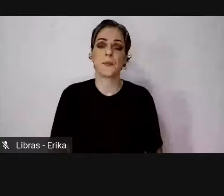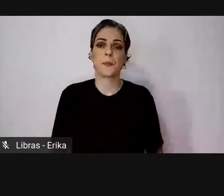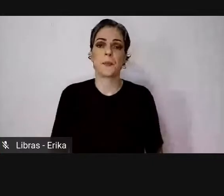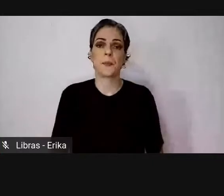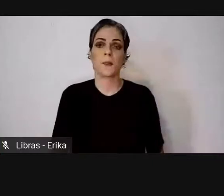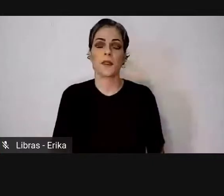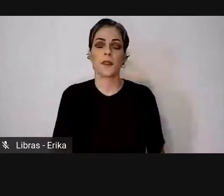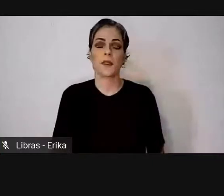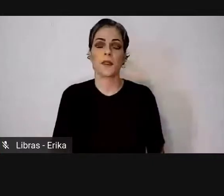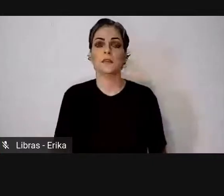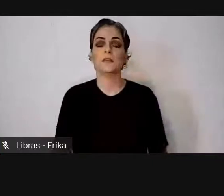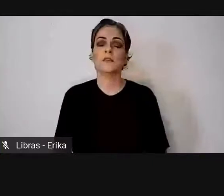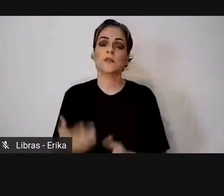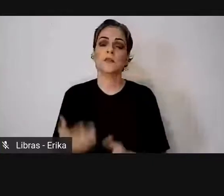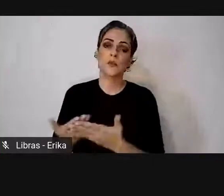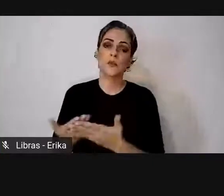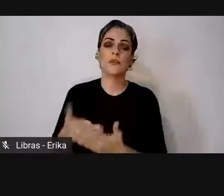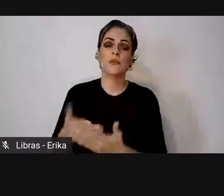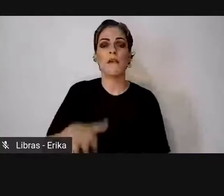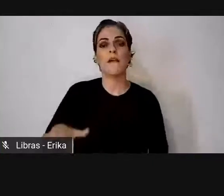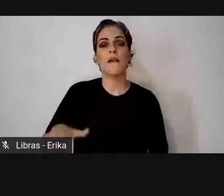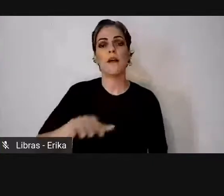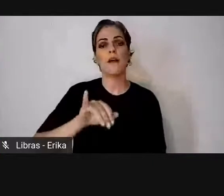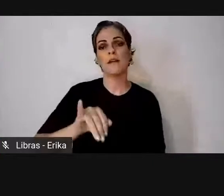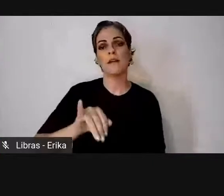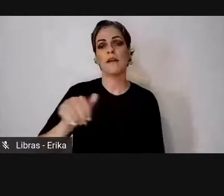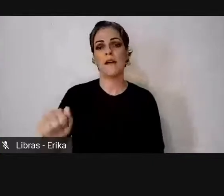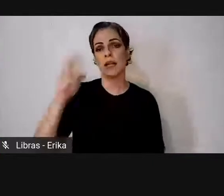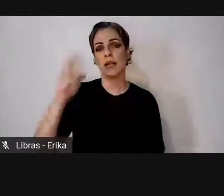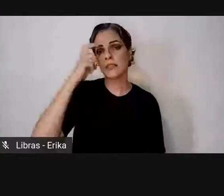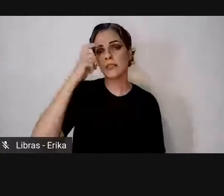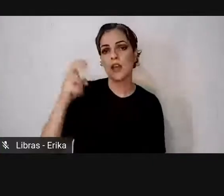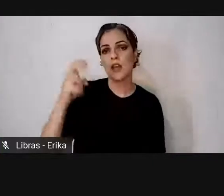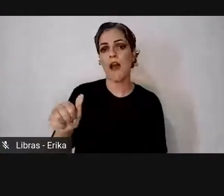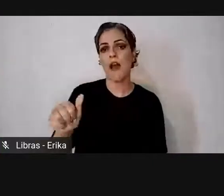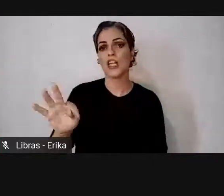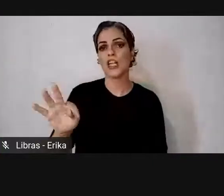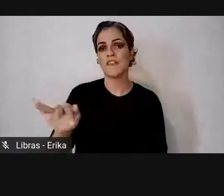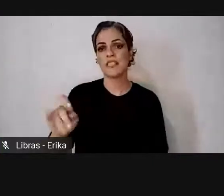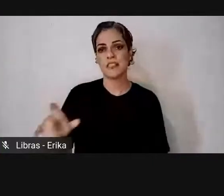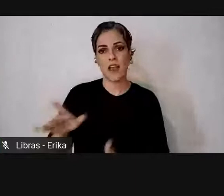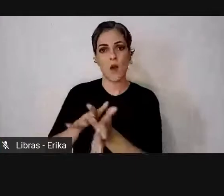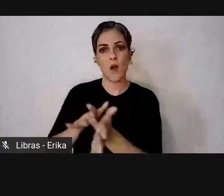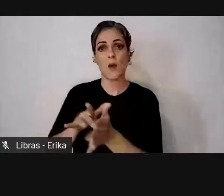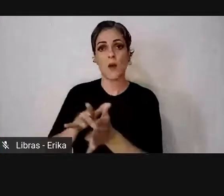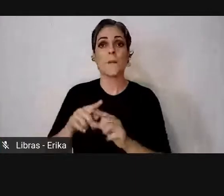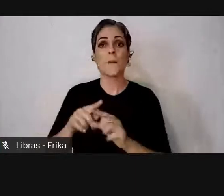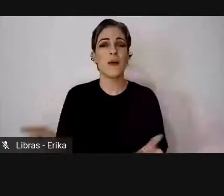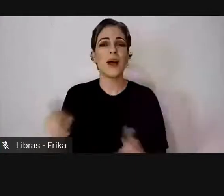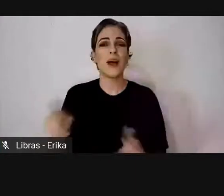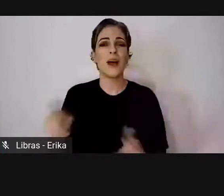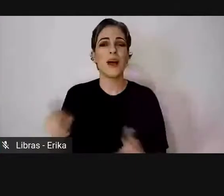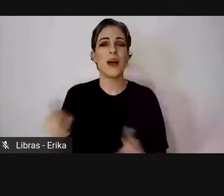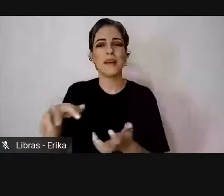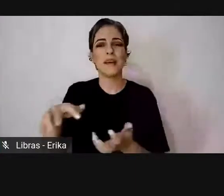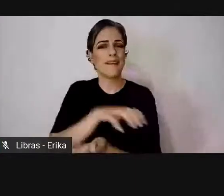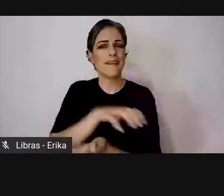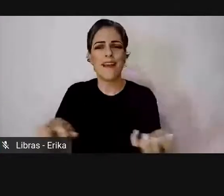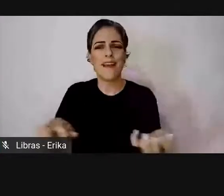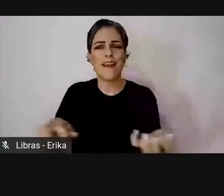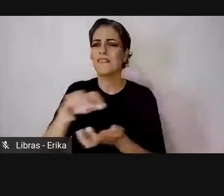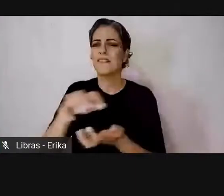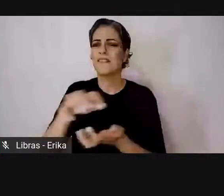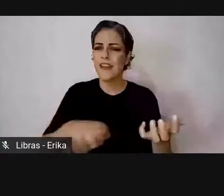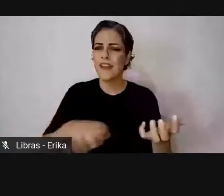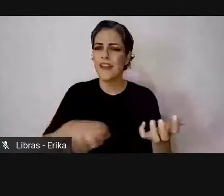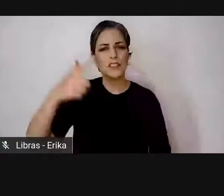artificial, mas a UNB começou com uma série de greves, olha só, né? Uma série de